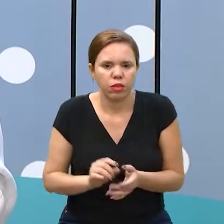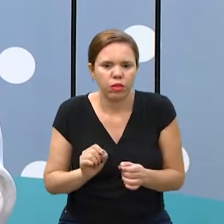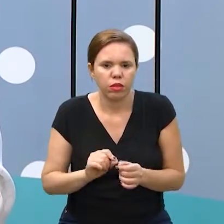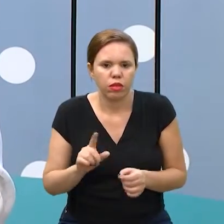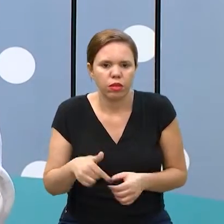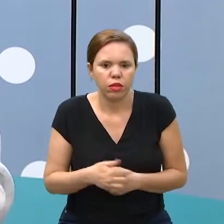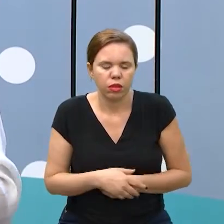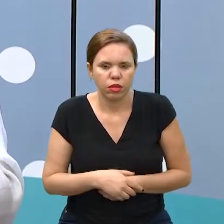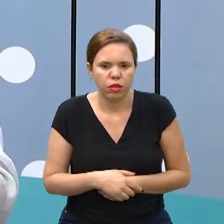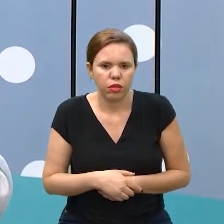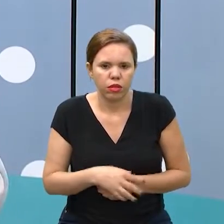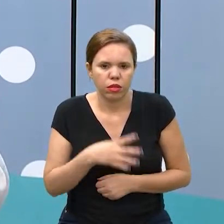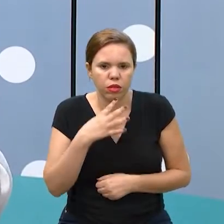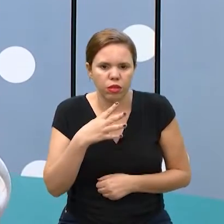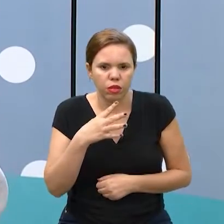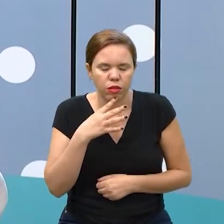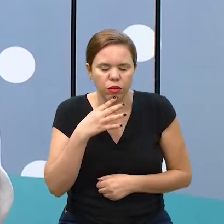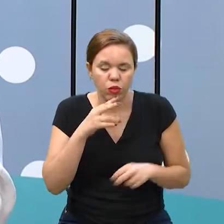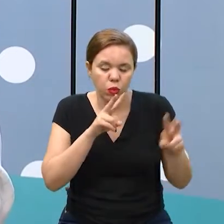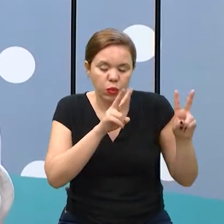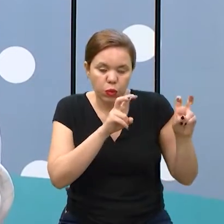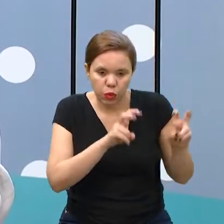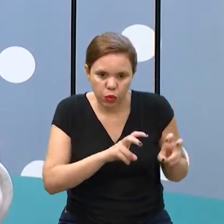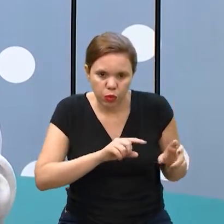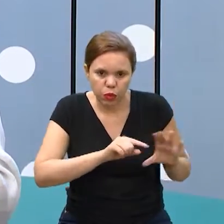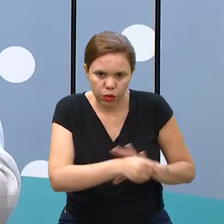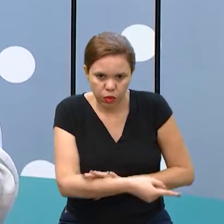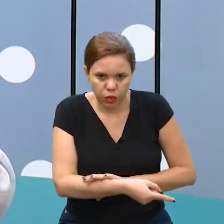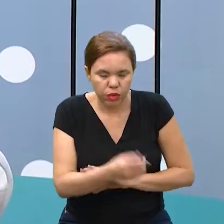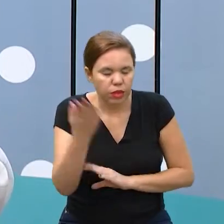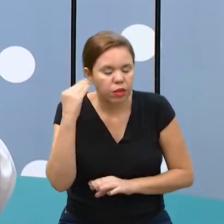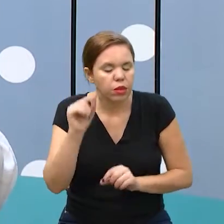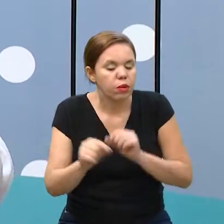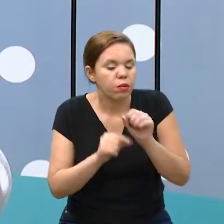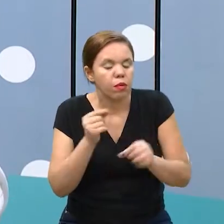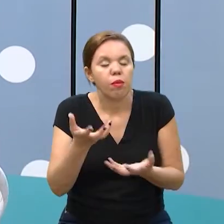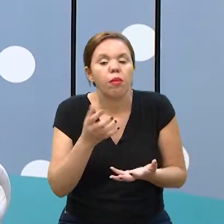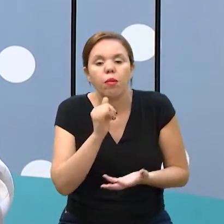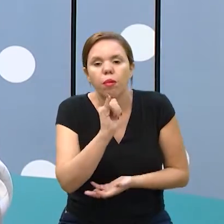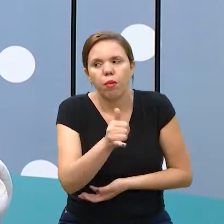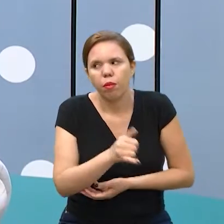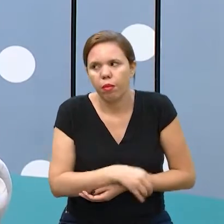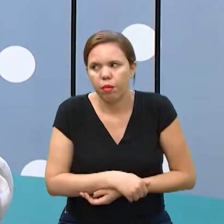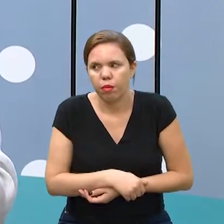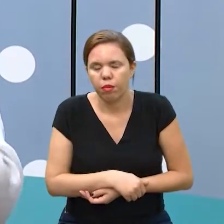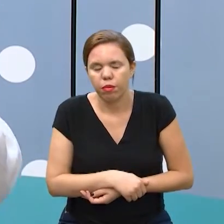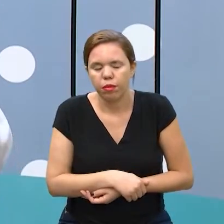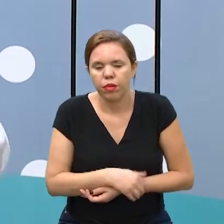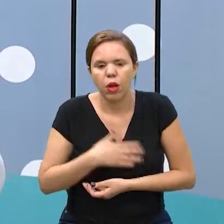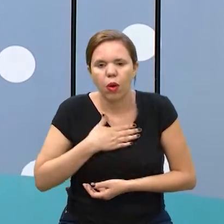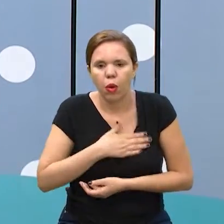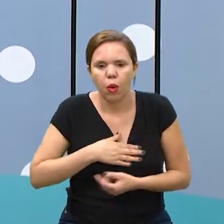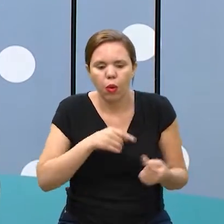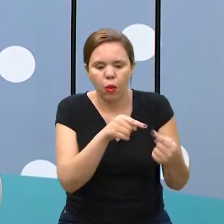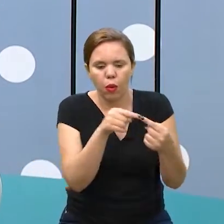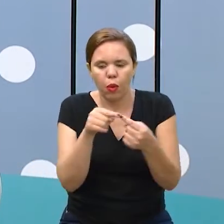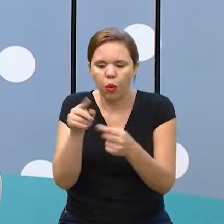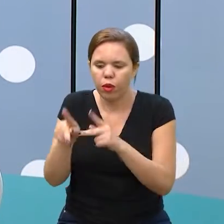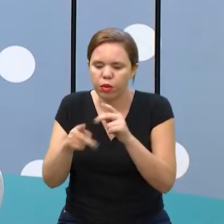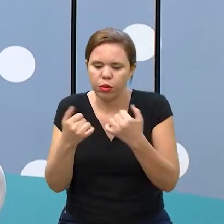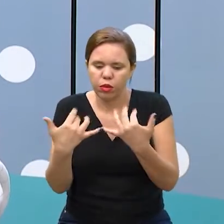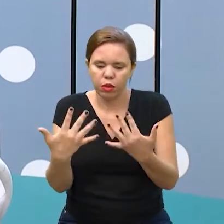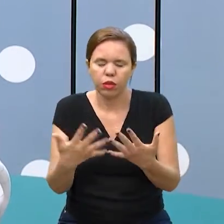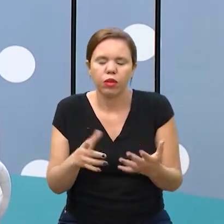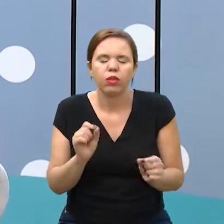autêntica de fazer isso. Então, conheça do assunto, saiba para quem você quer falar, os gostos do